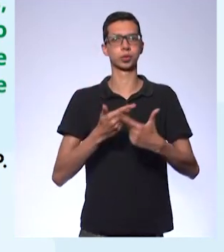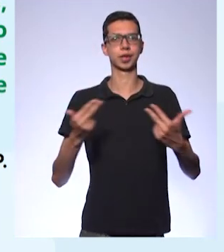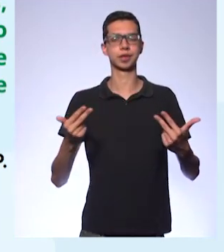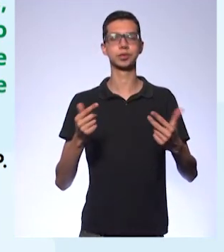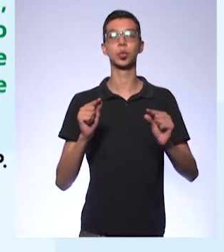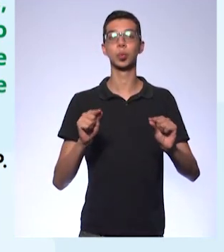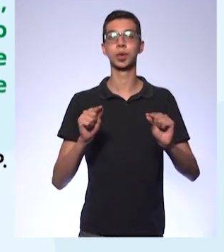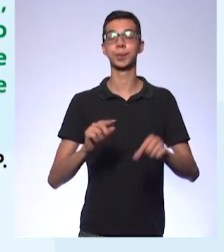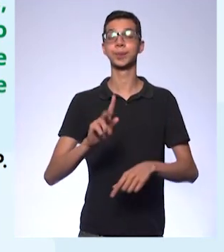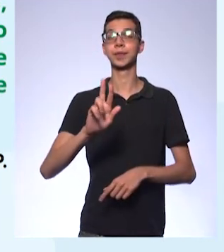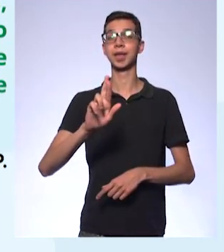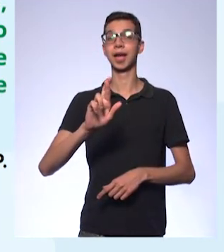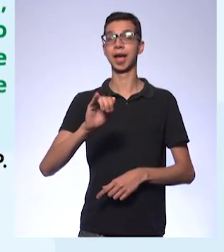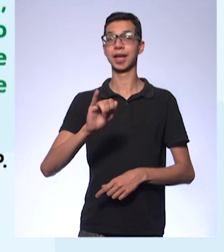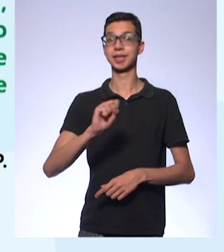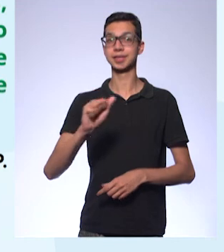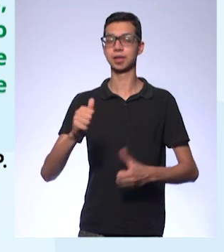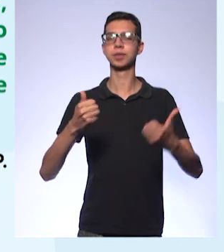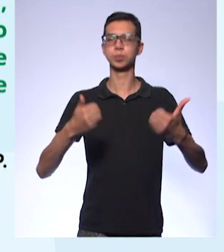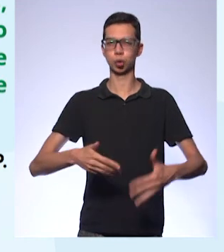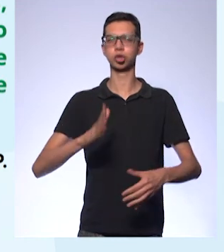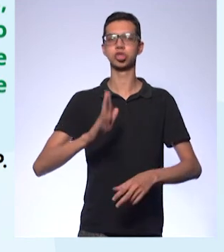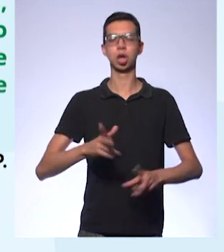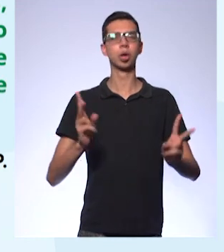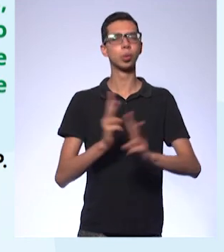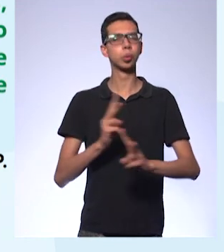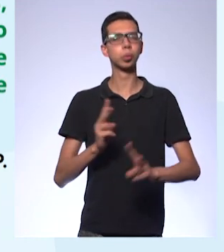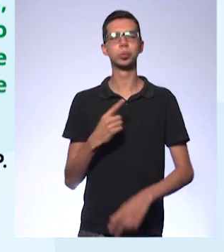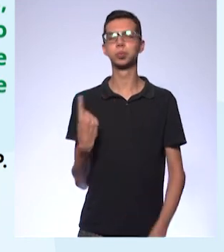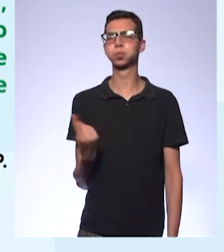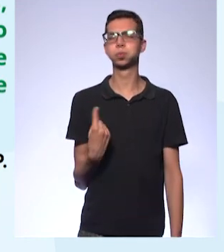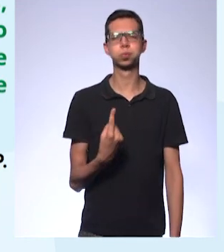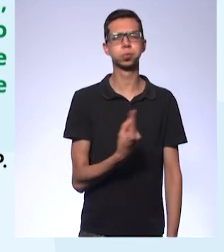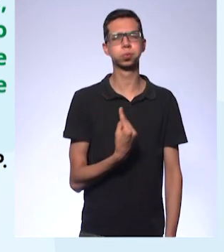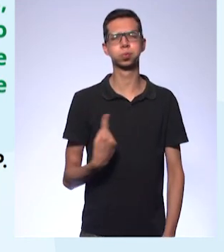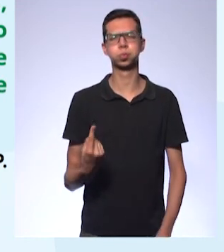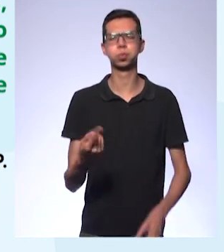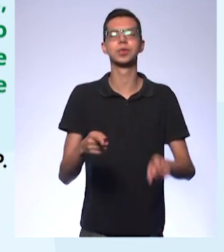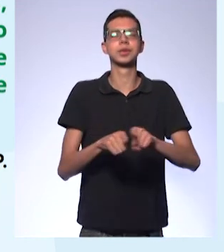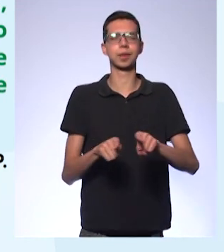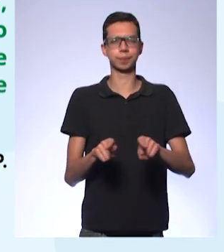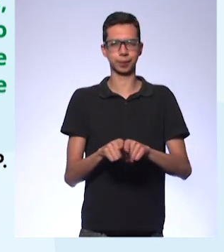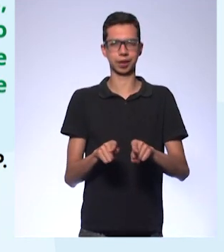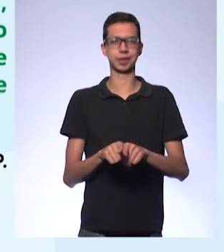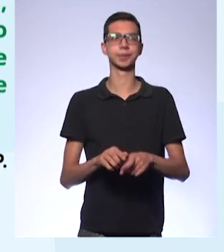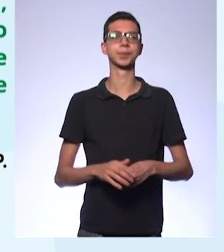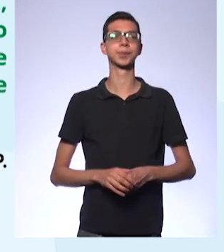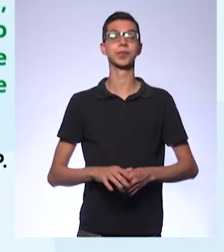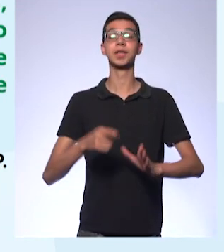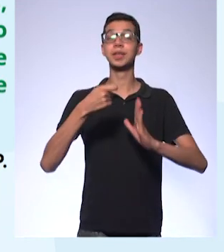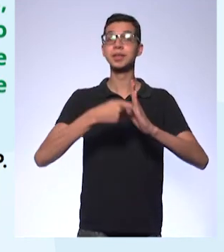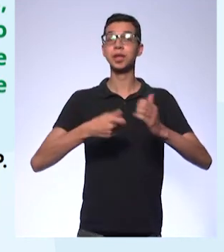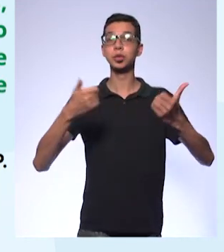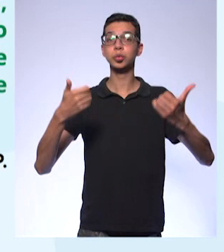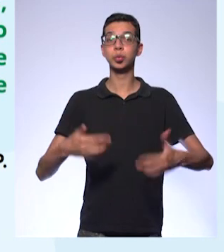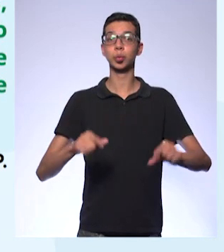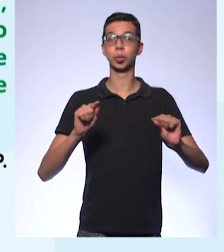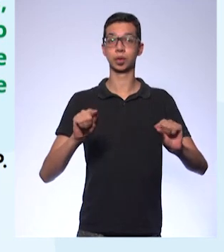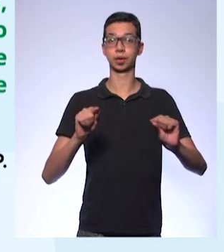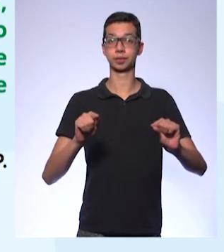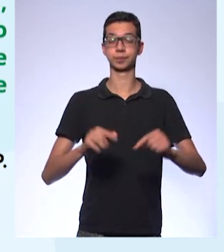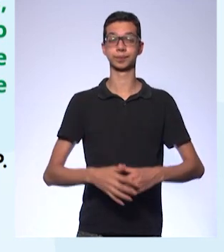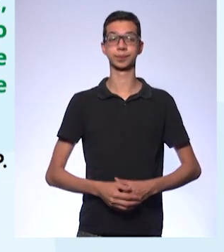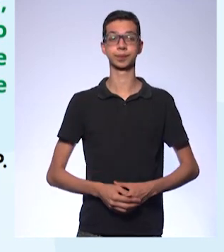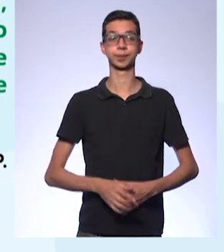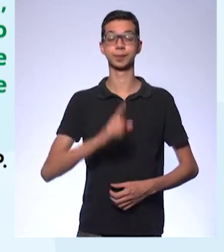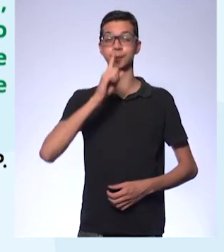os que a Raíssa disse. Furacões e tornados. Isso, e tornados. O que ainda, segundo o texto, exacerba os riscos